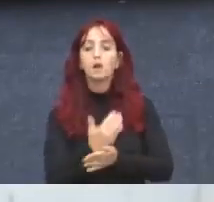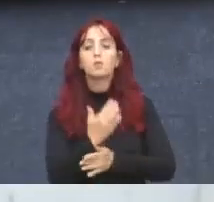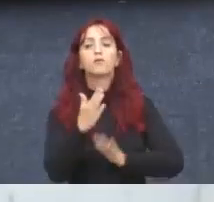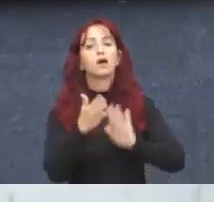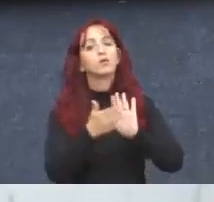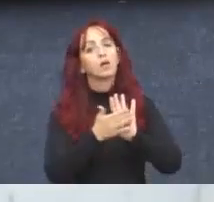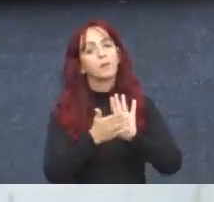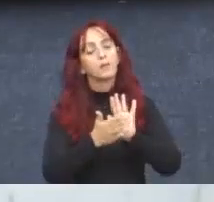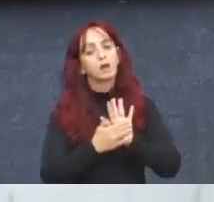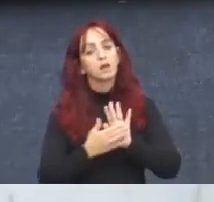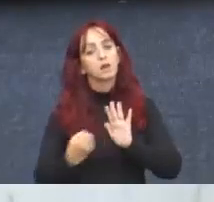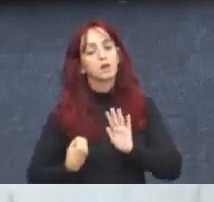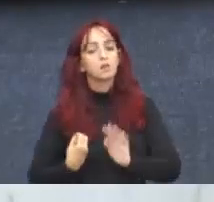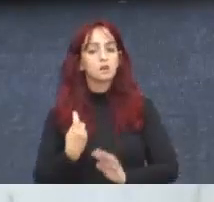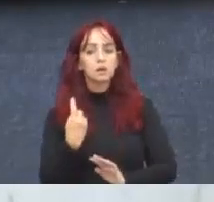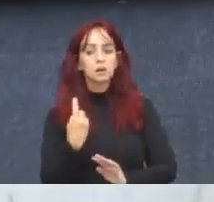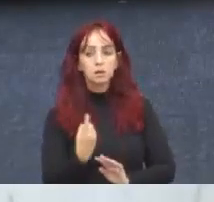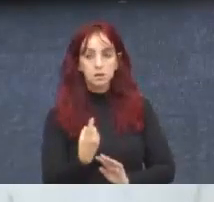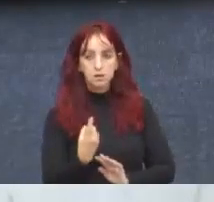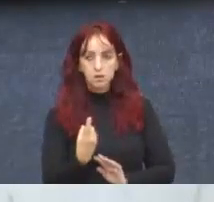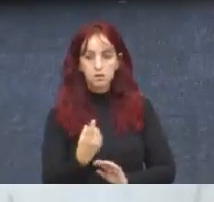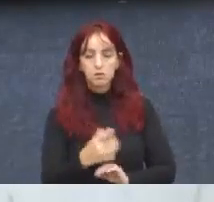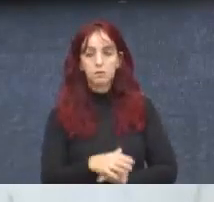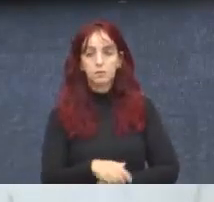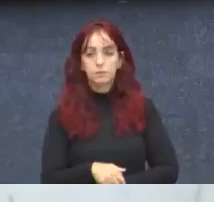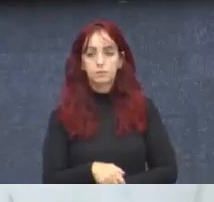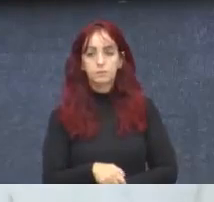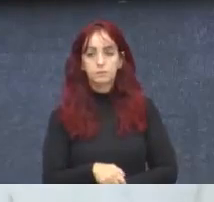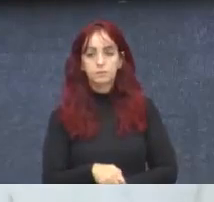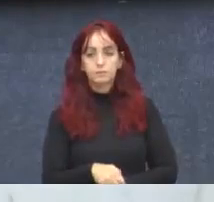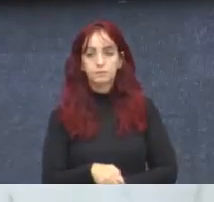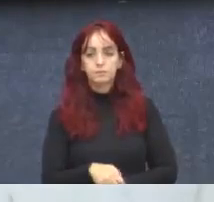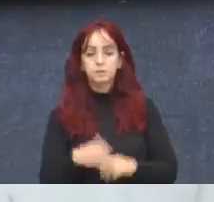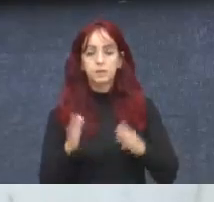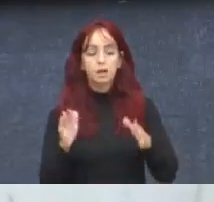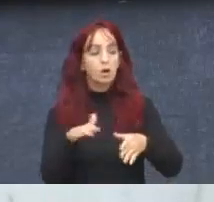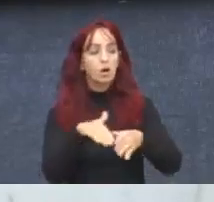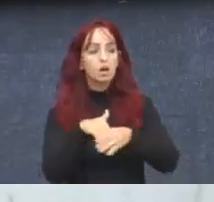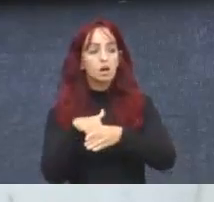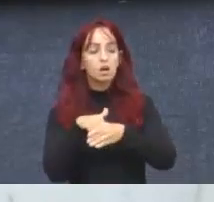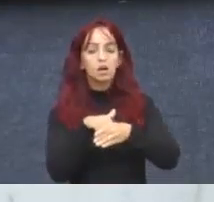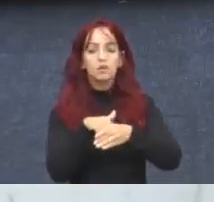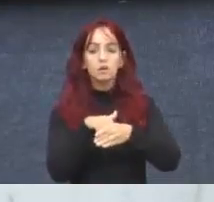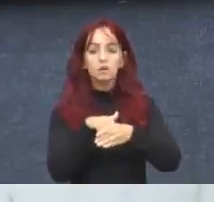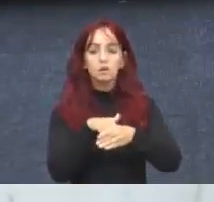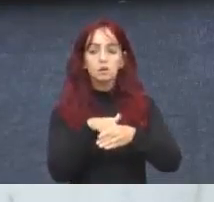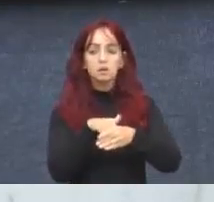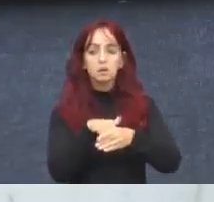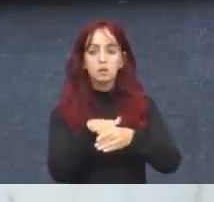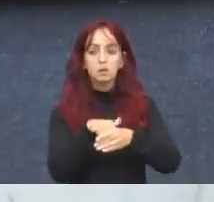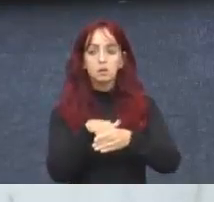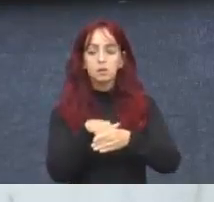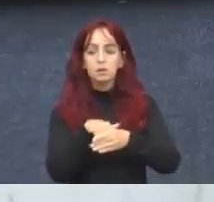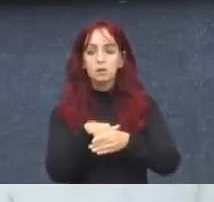emenda número 1. Supressiva número 1. Agora em votação. Vai declarar. Voto.